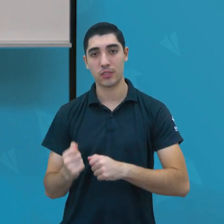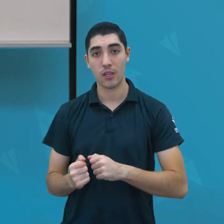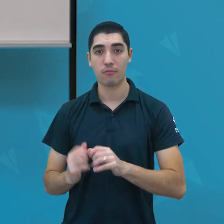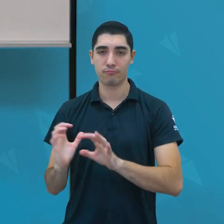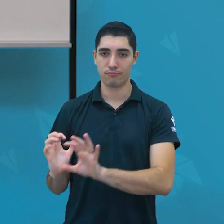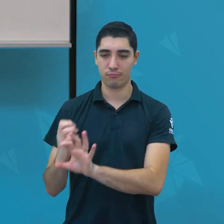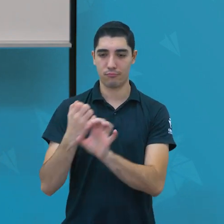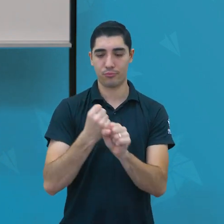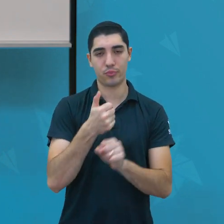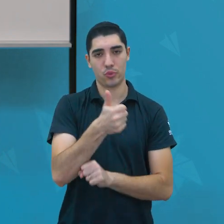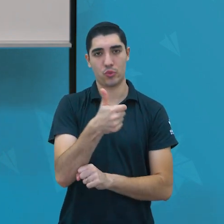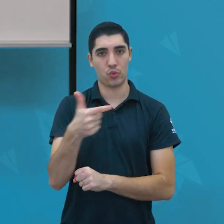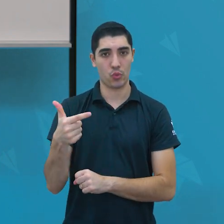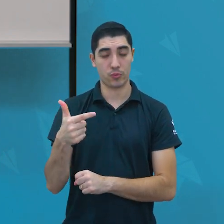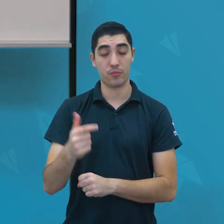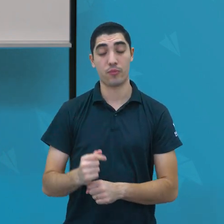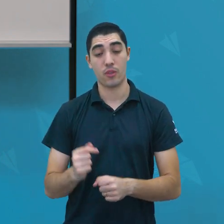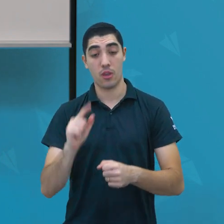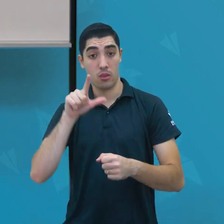tenho 12.